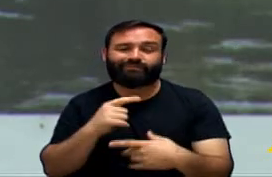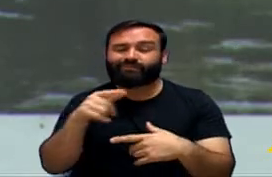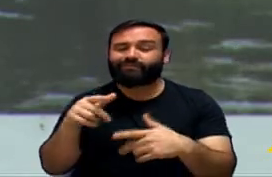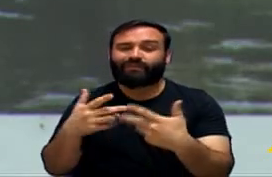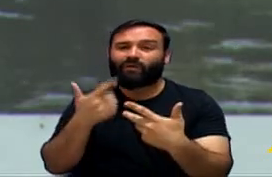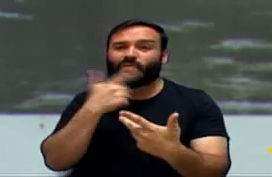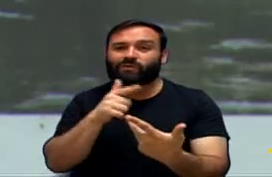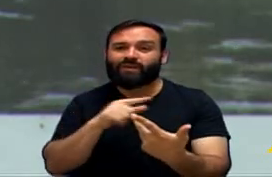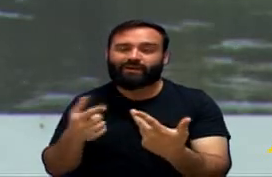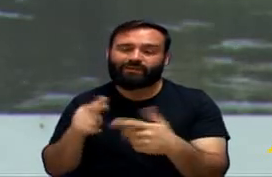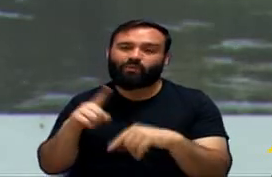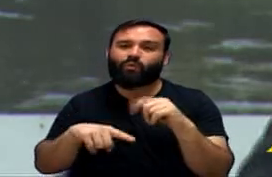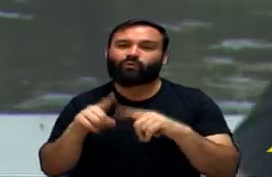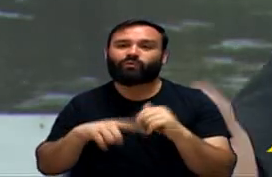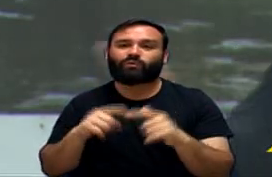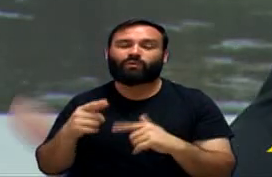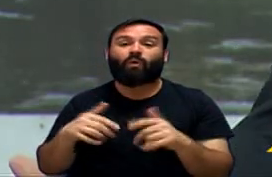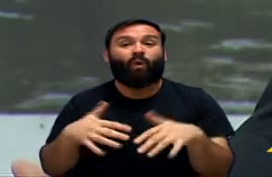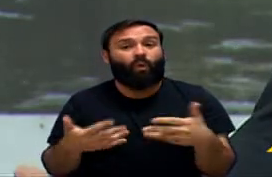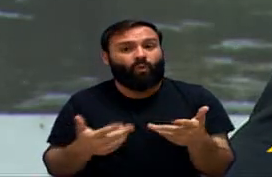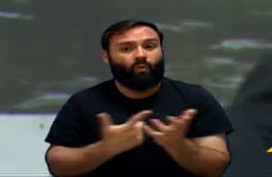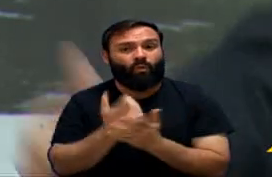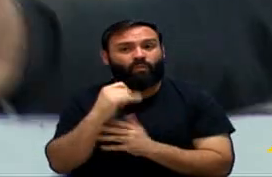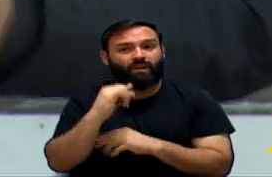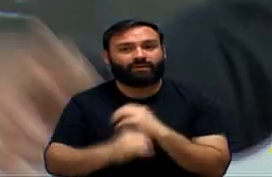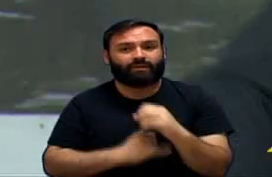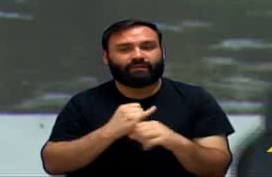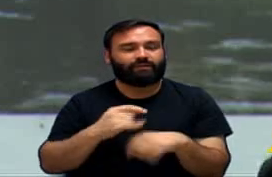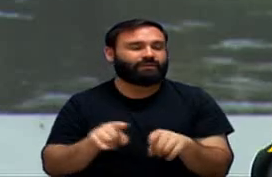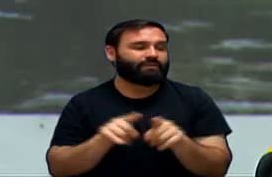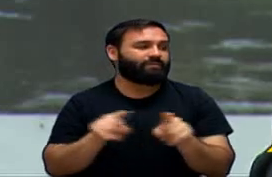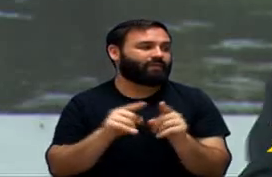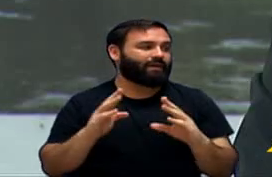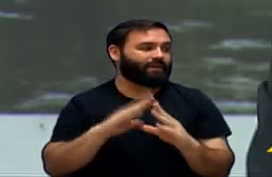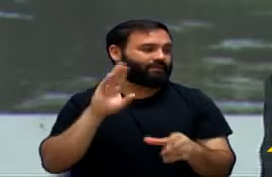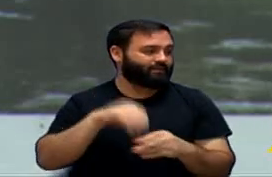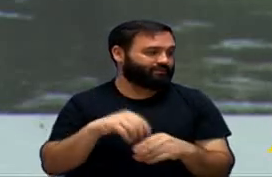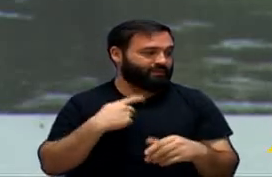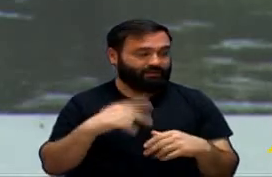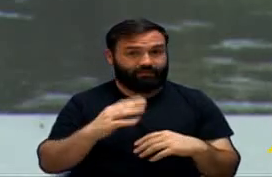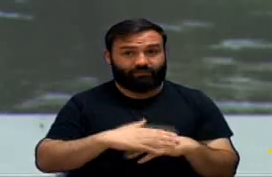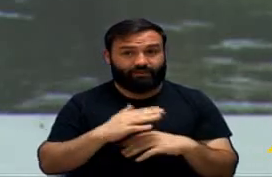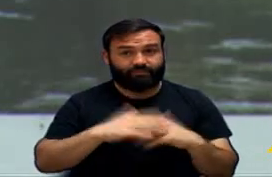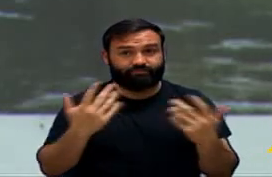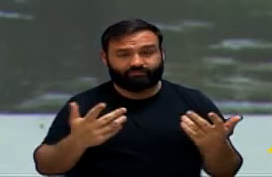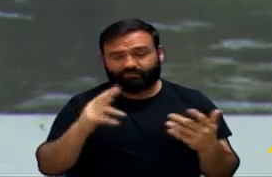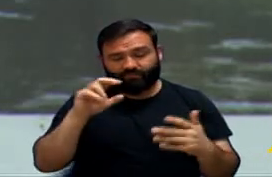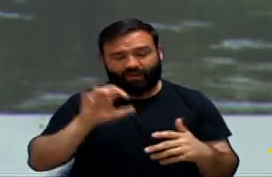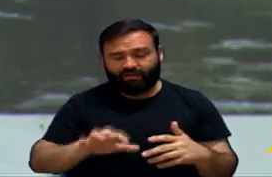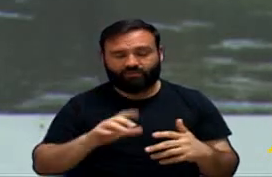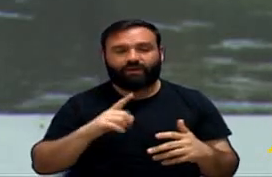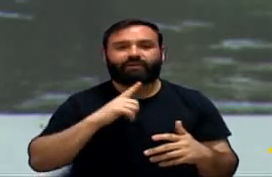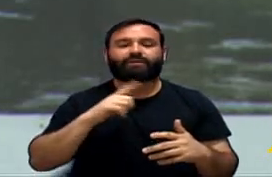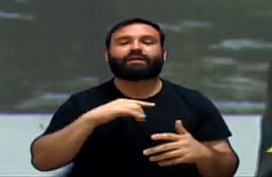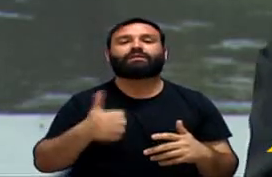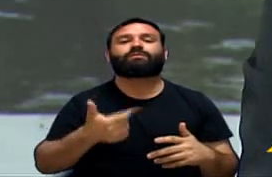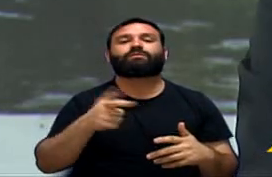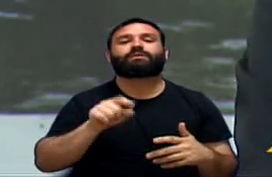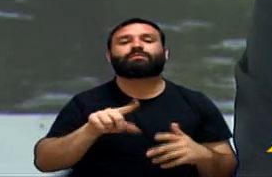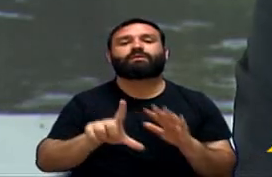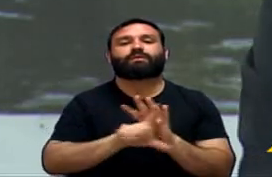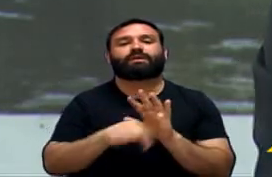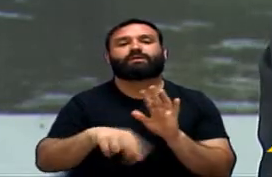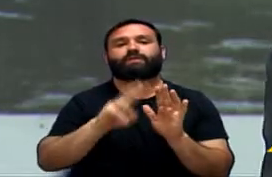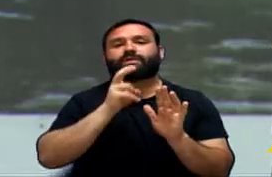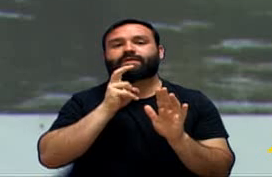a aquisição do produto né ou ele compra pela internet e ele mesmo instala em casa Bom Senhor Presidente é isso nós temos 12.000 leis na cidade de